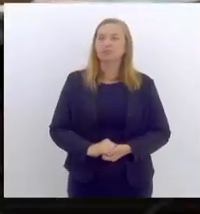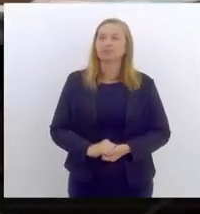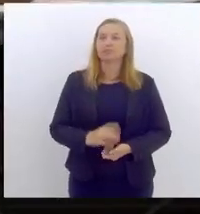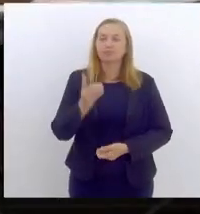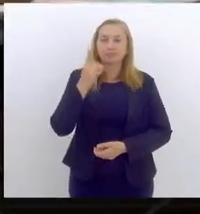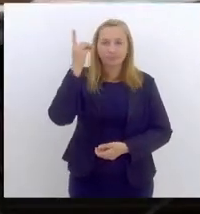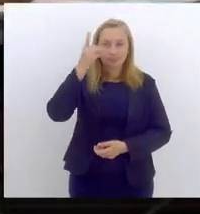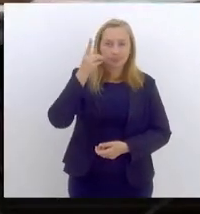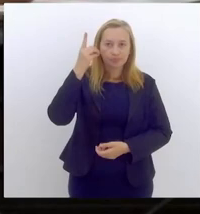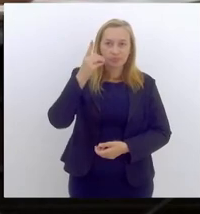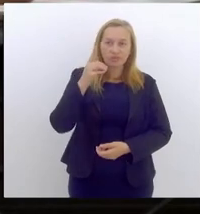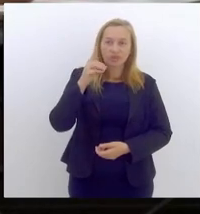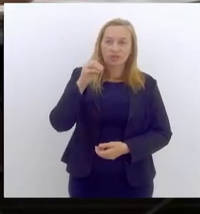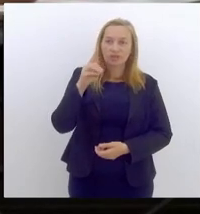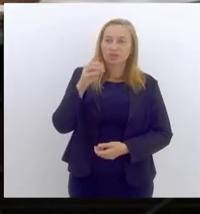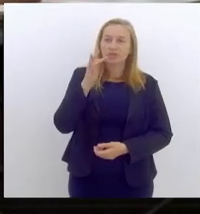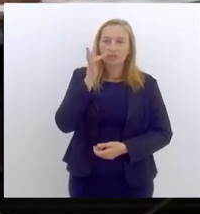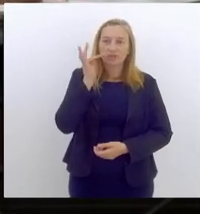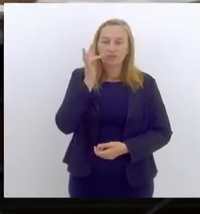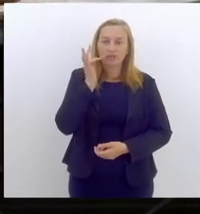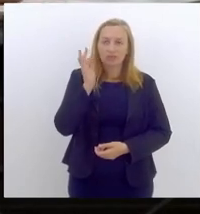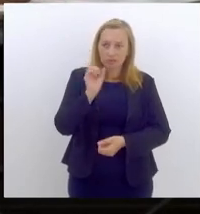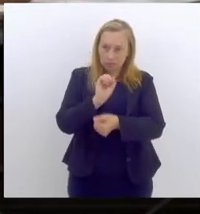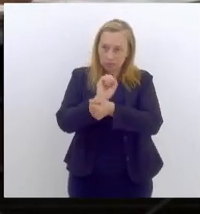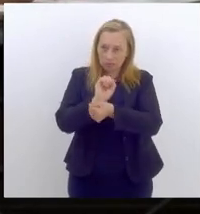Deputado Flávio Serafini,